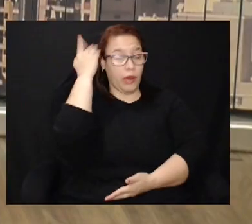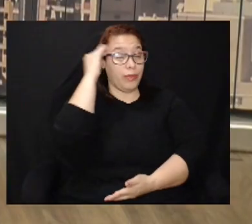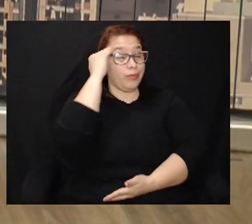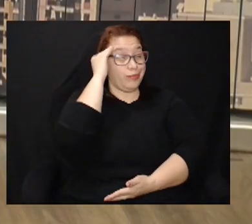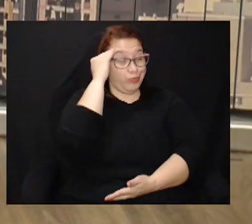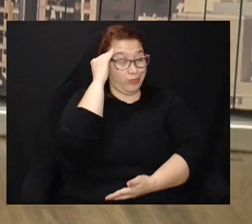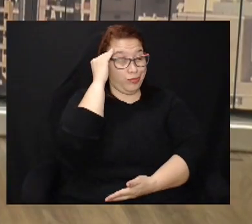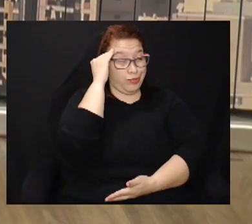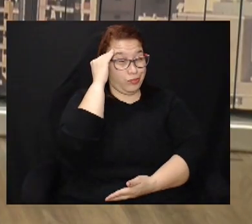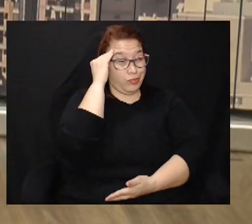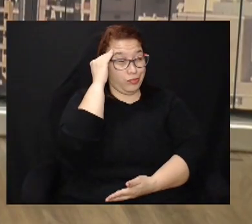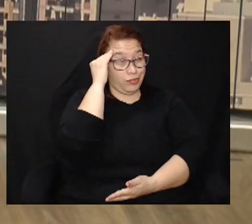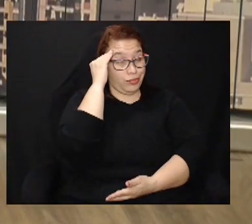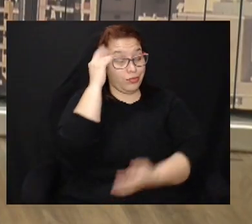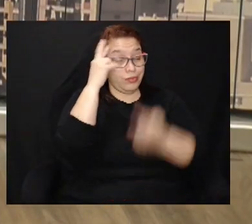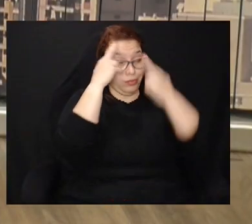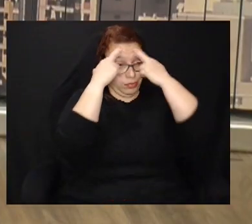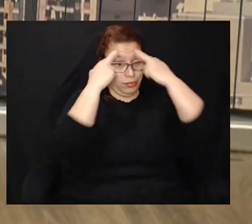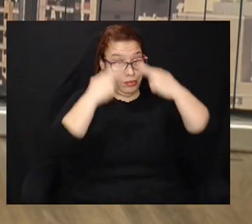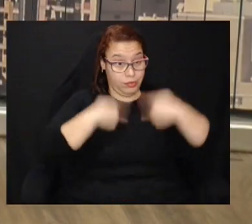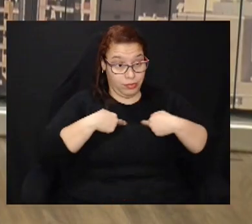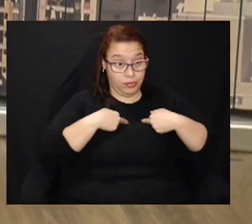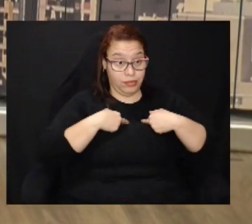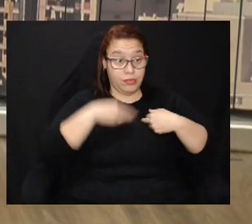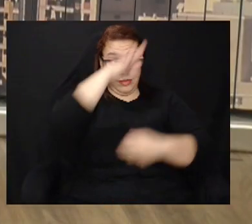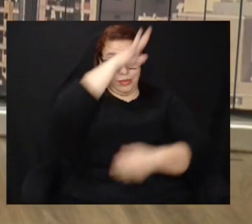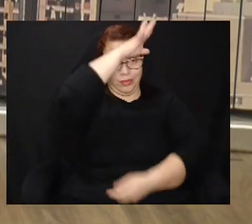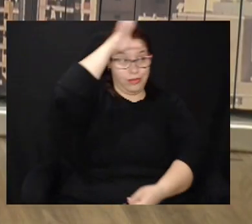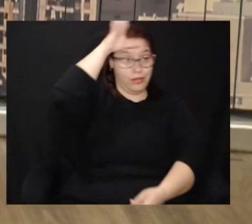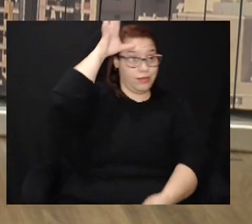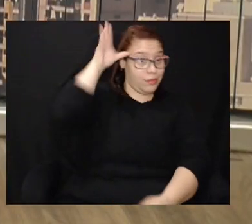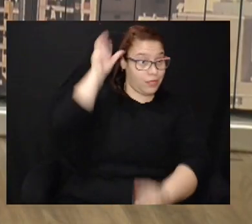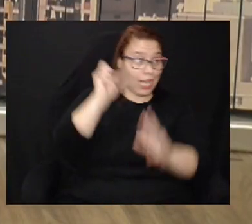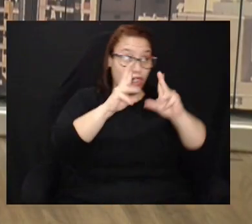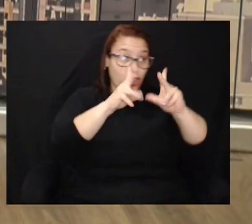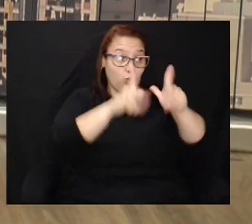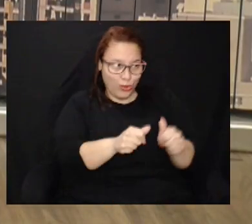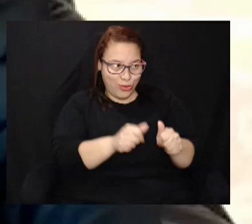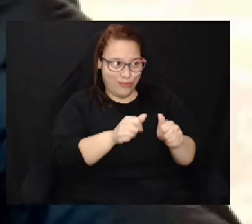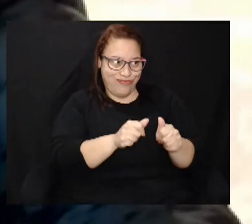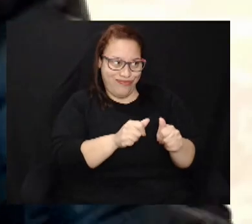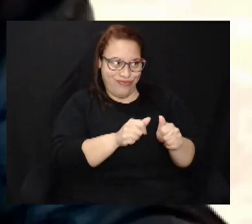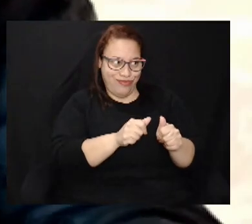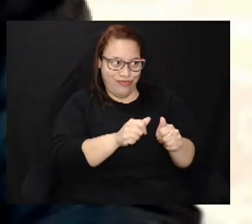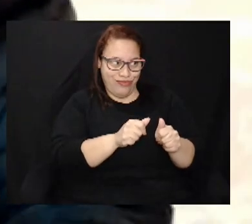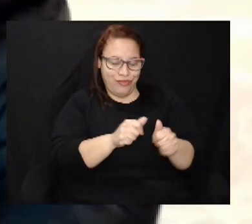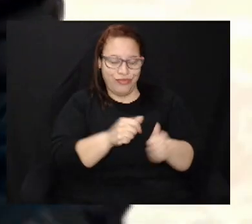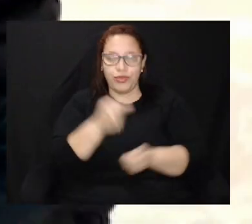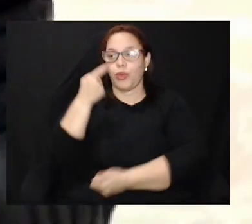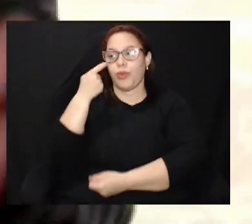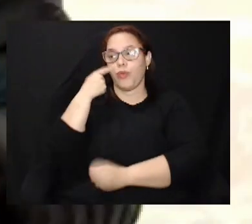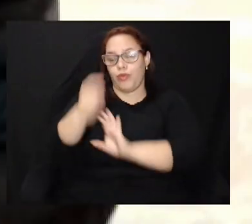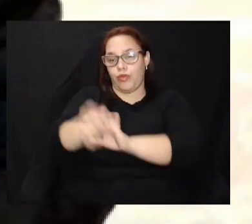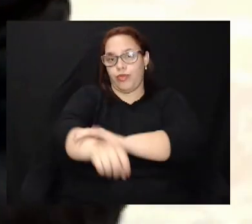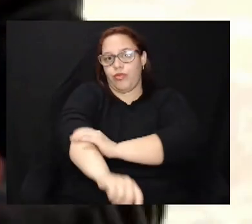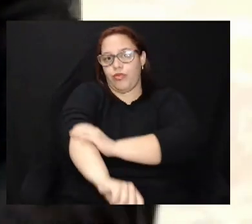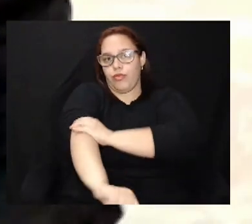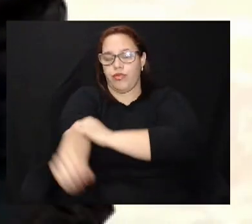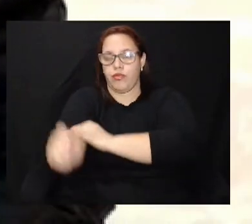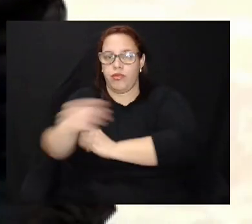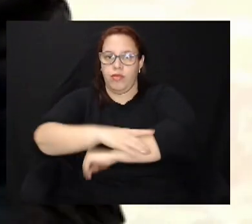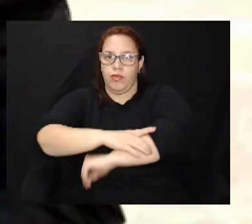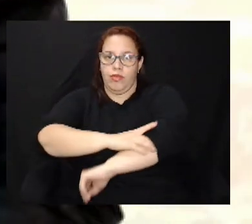a responsabilidade pela Amazônia é de todos? Olha, eu vou me permitir, se